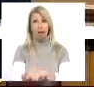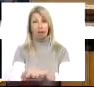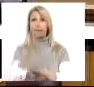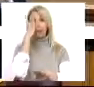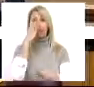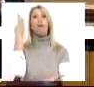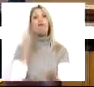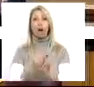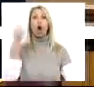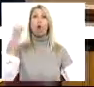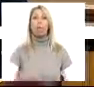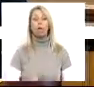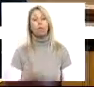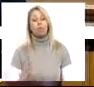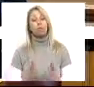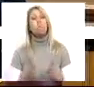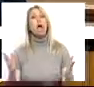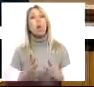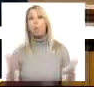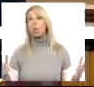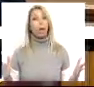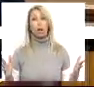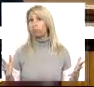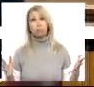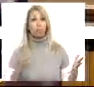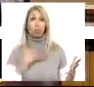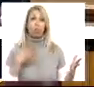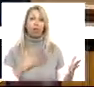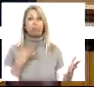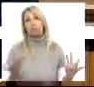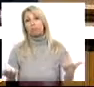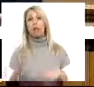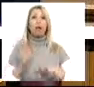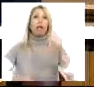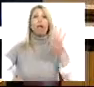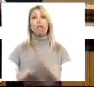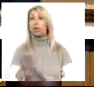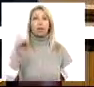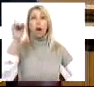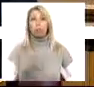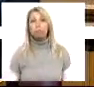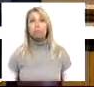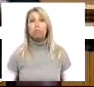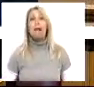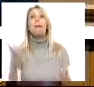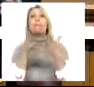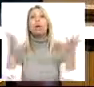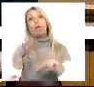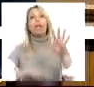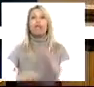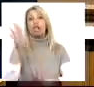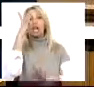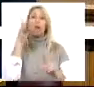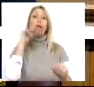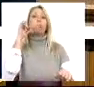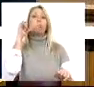Mas a maioria não foi na conversa. A maioria fez o Carnaval do costume, não foi, não. A maioria fez o Carnaval do costume